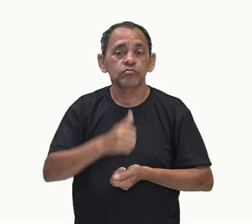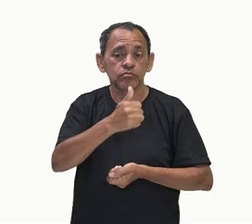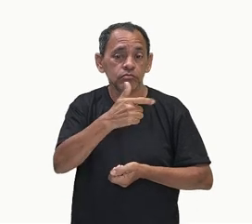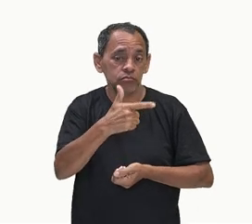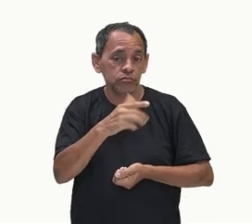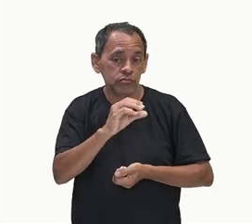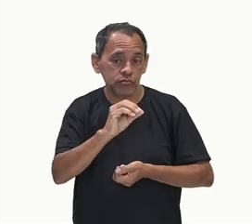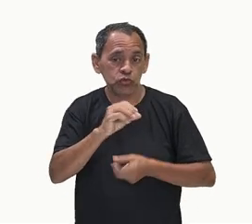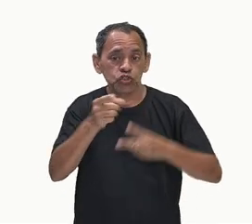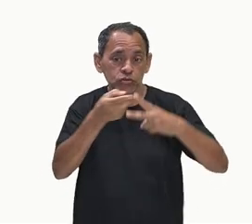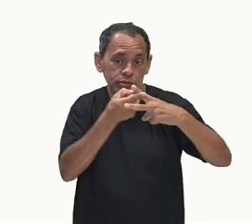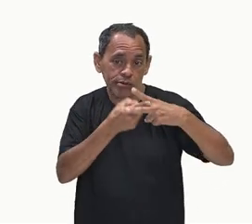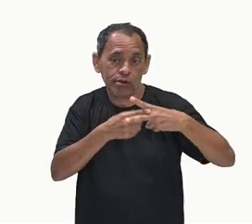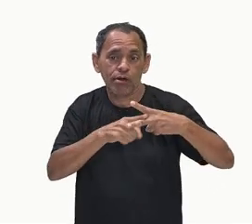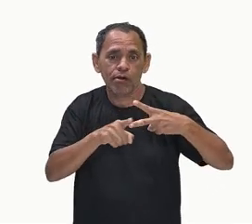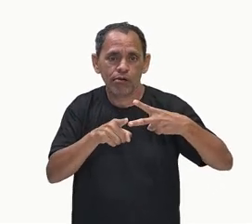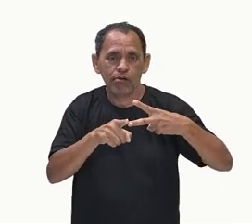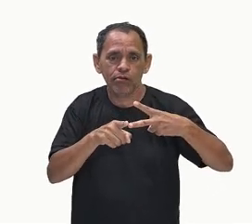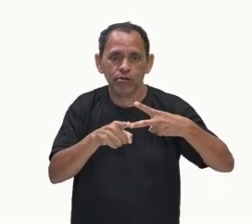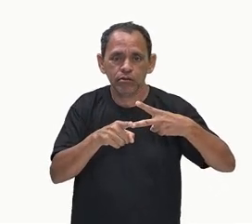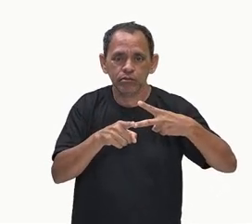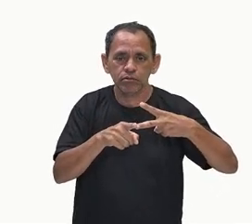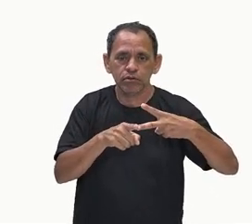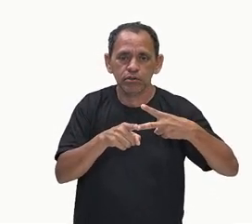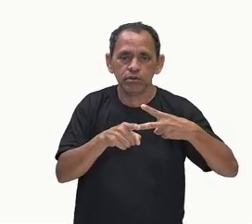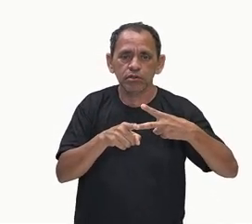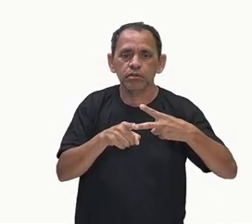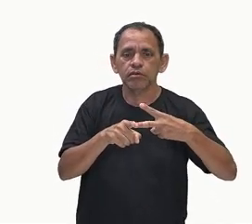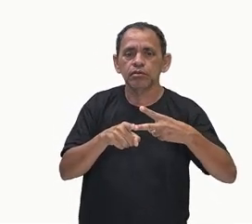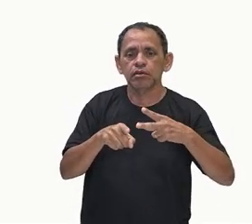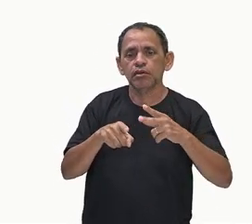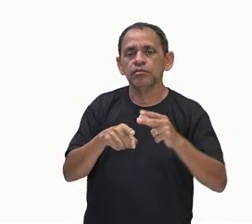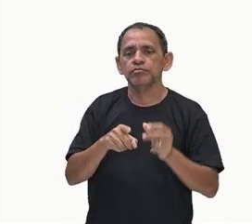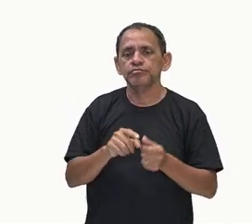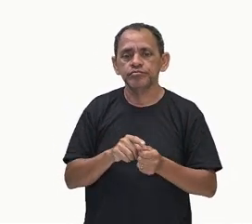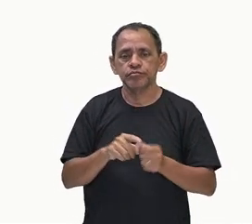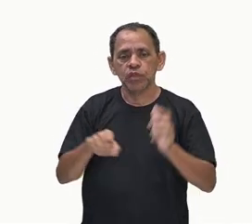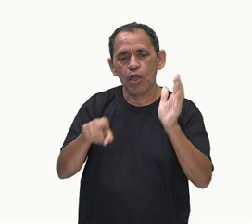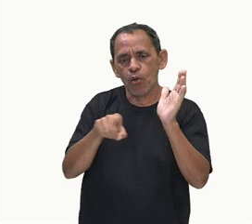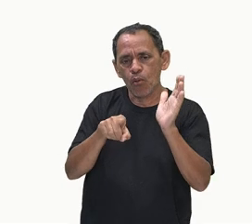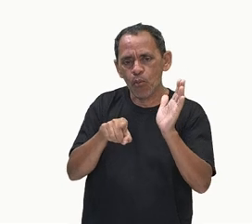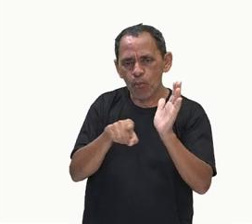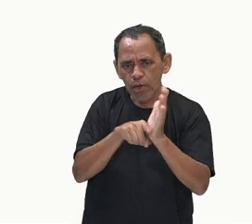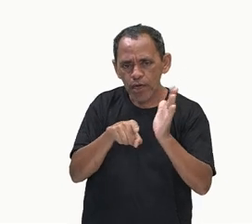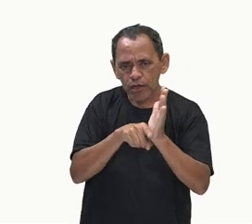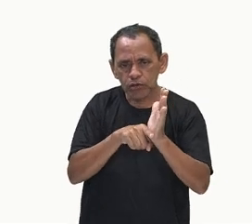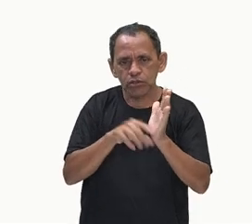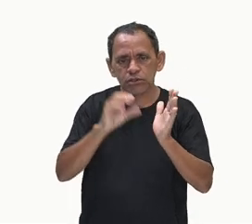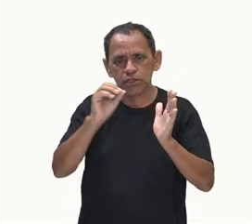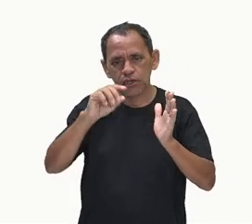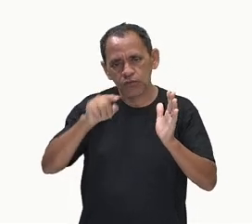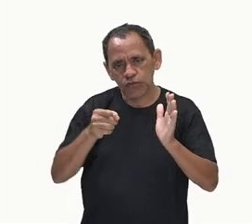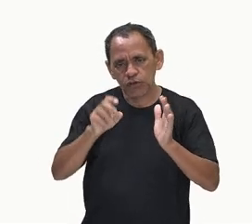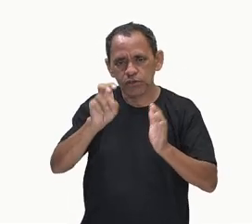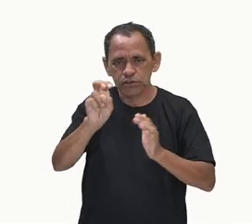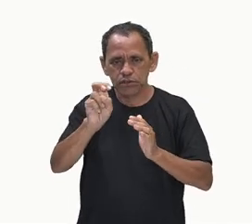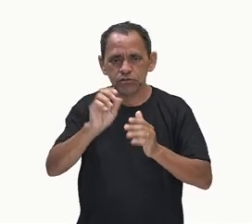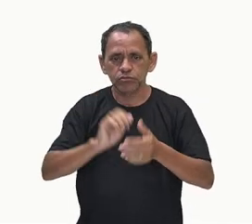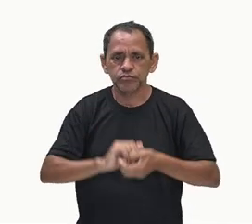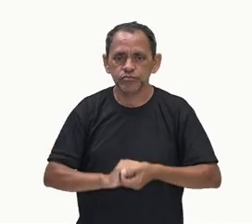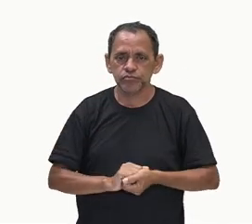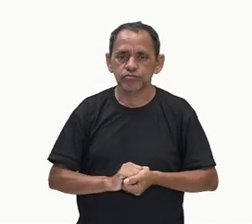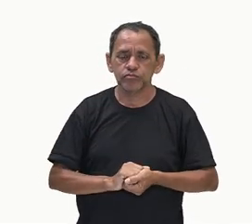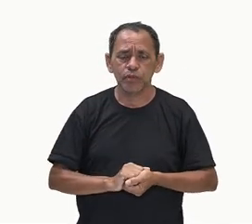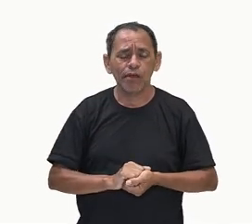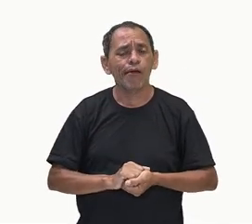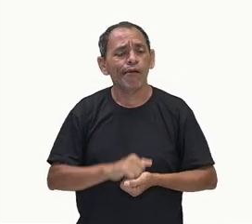-0,5 então o que que a gente tem aqui a gente tem que o Augusto vai fazer um muro e